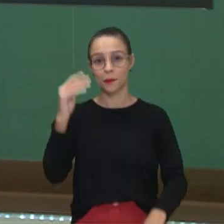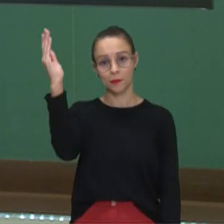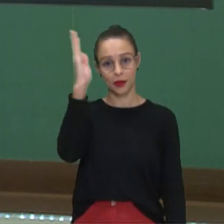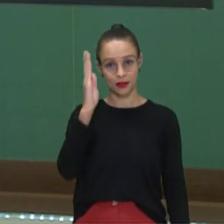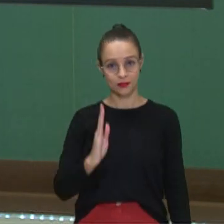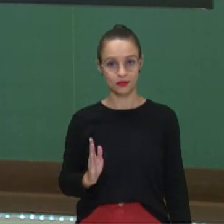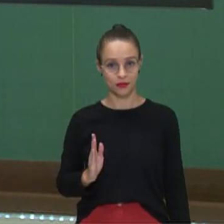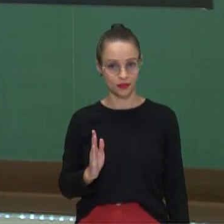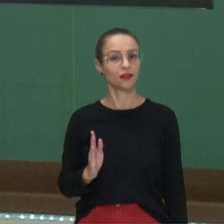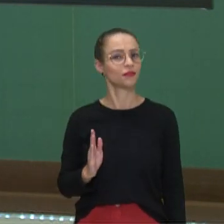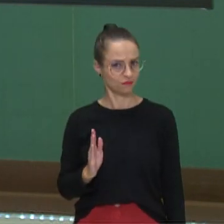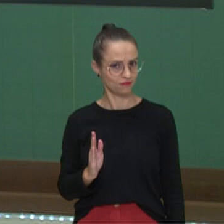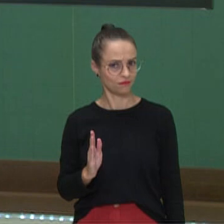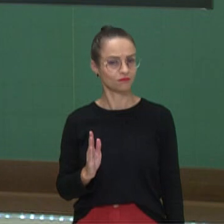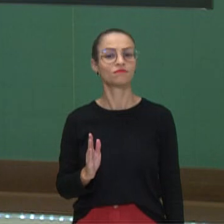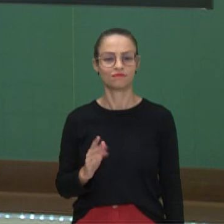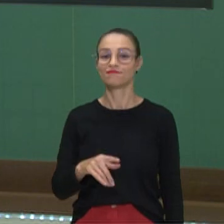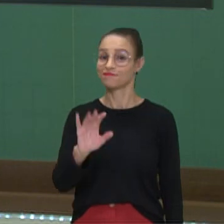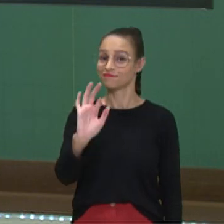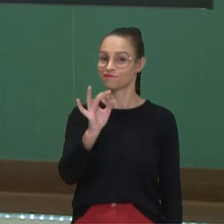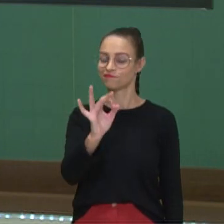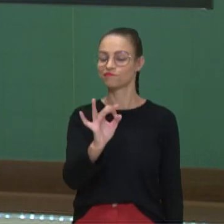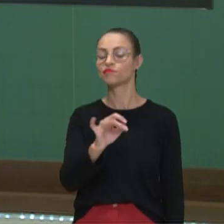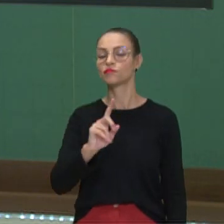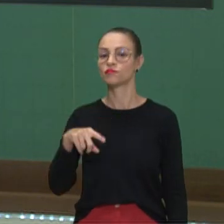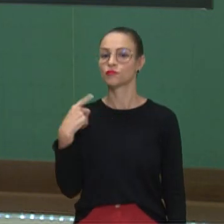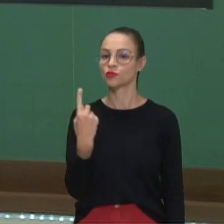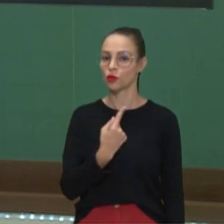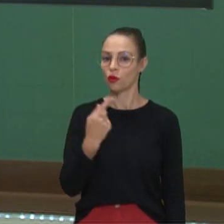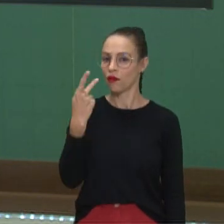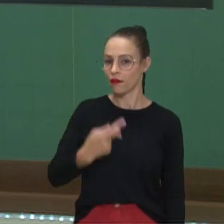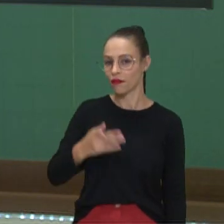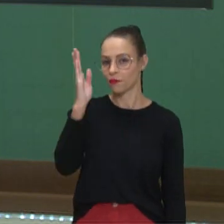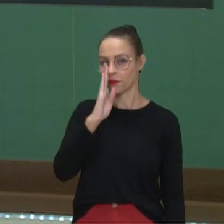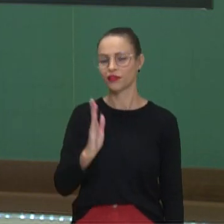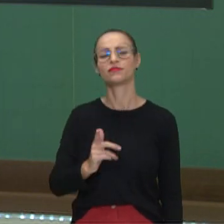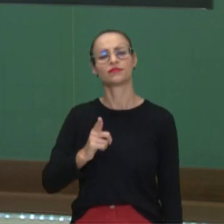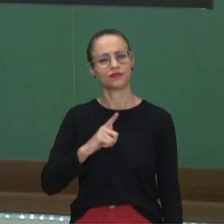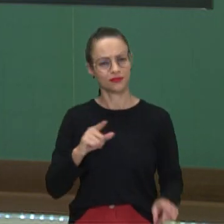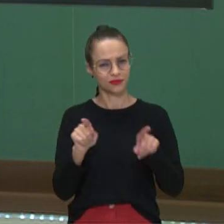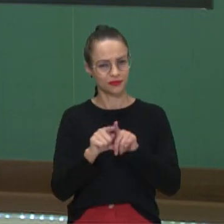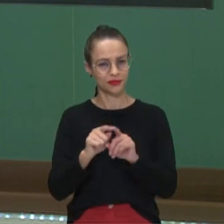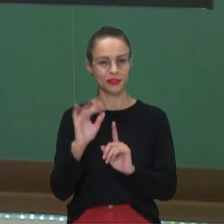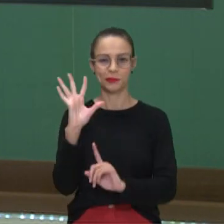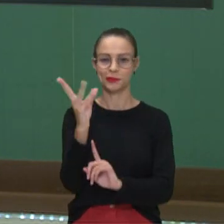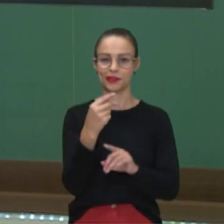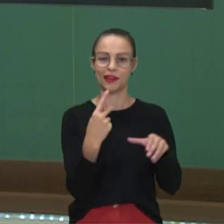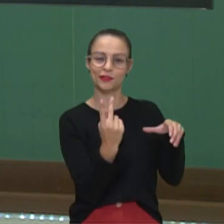arte rupestre brasileira? É isso mesmo, nós também temos arte rupestre e nós vamos falar sobre ela.